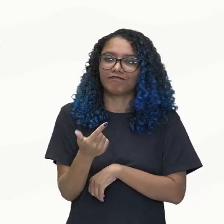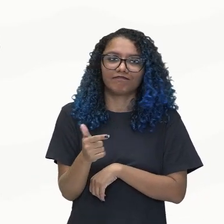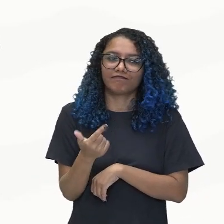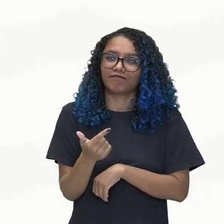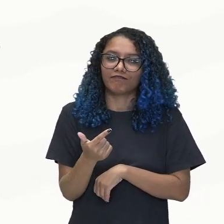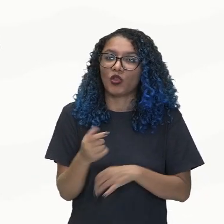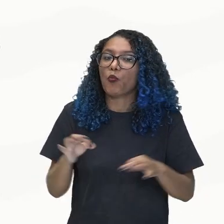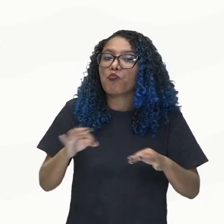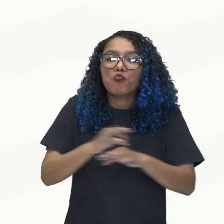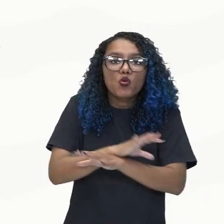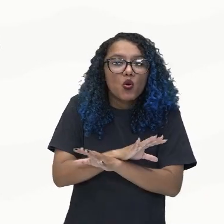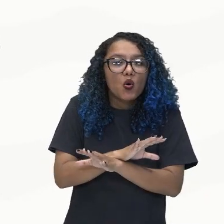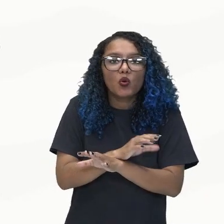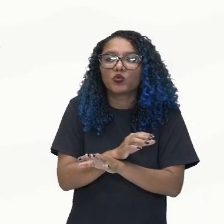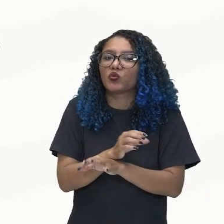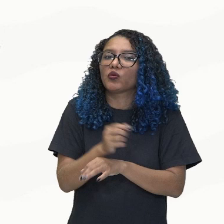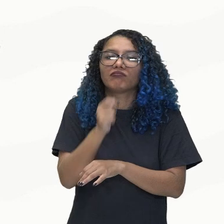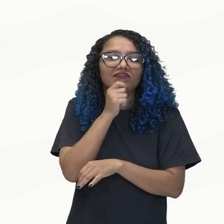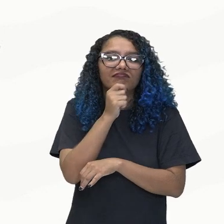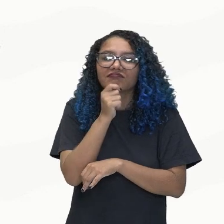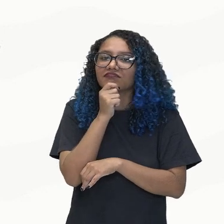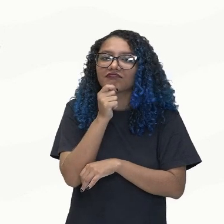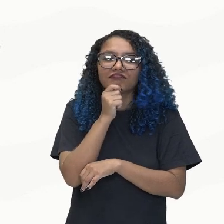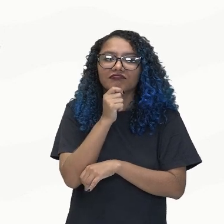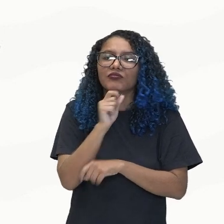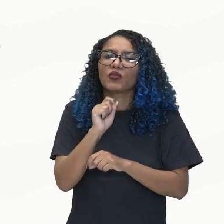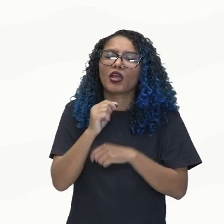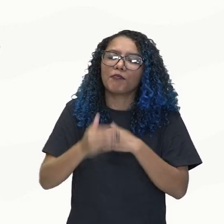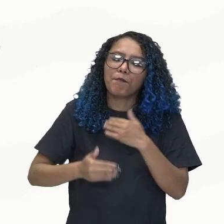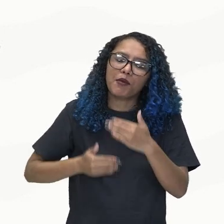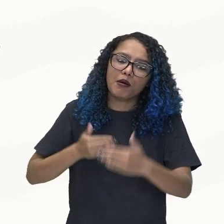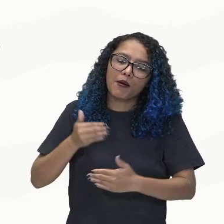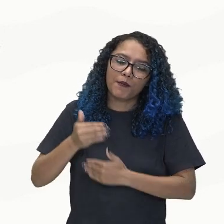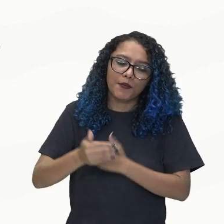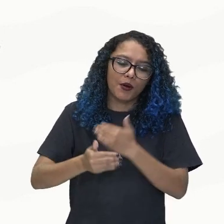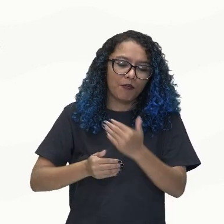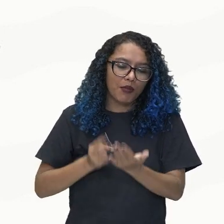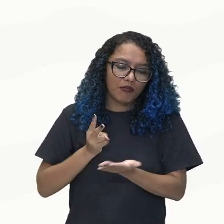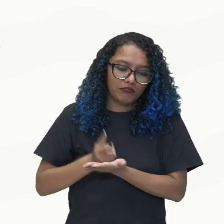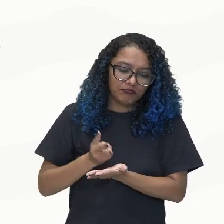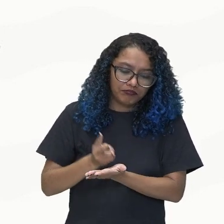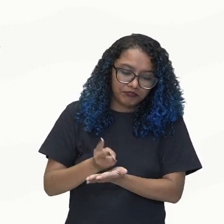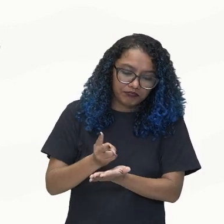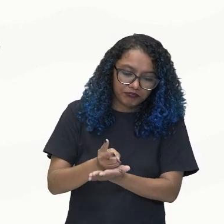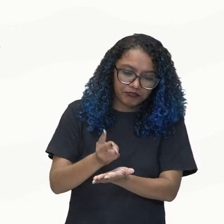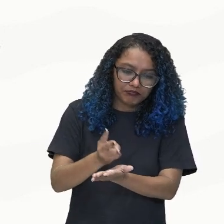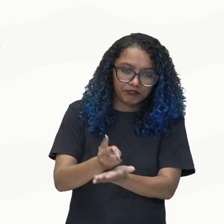já definido. É um processo contínuo. Então, eu vou aí